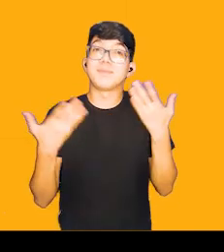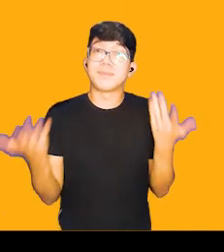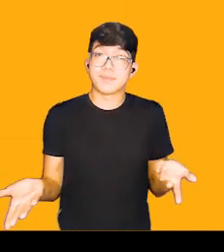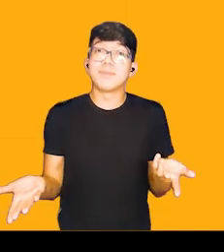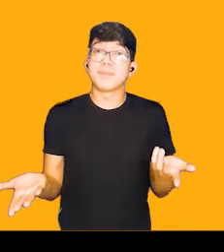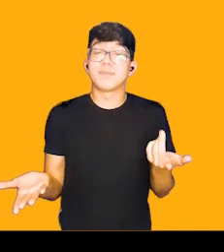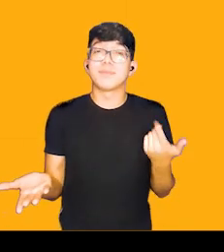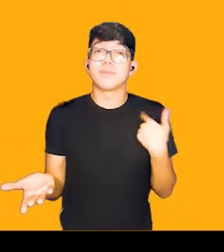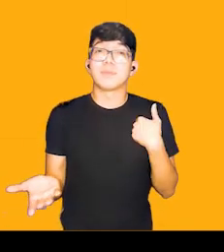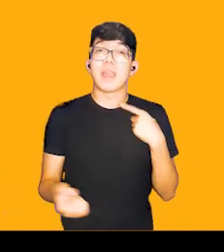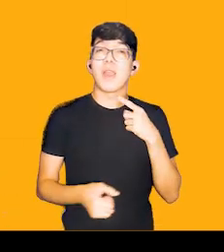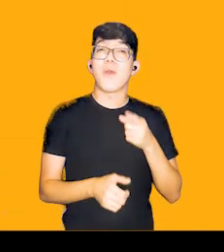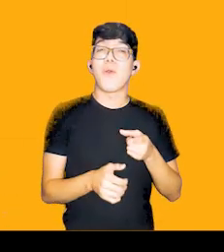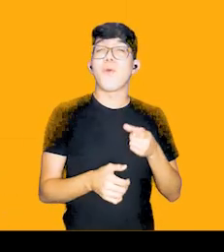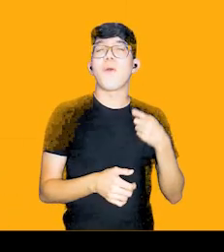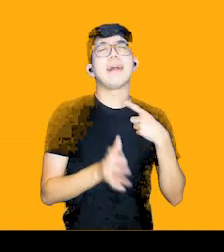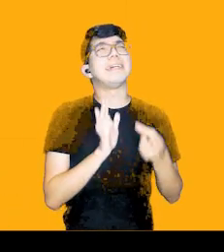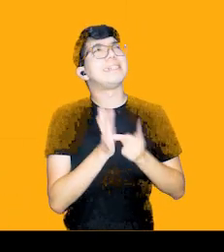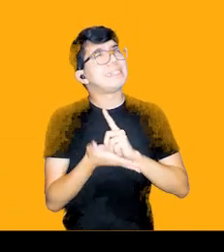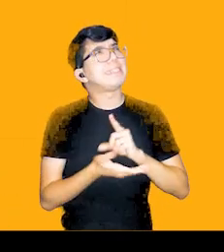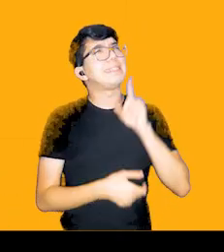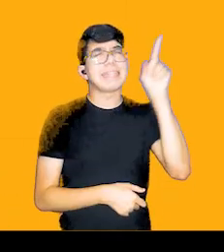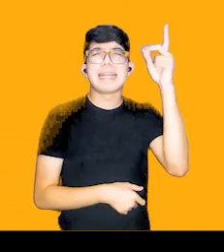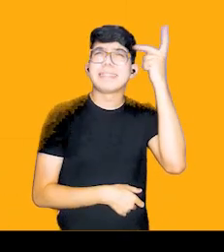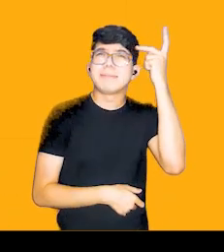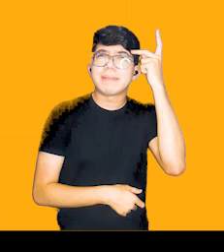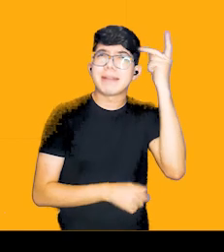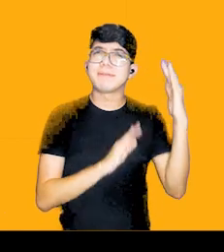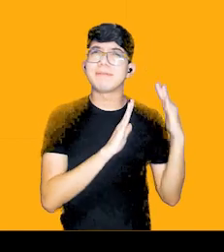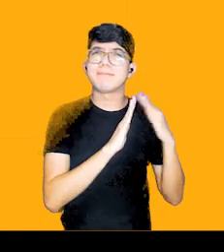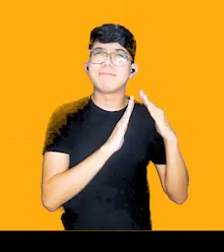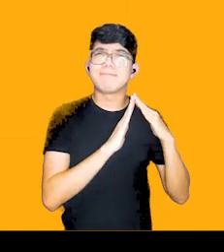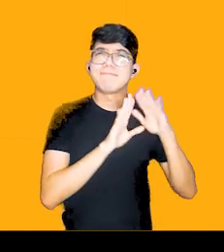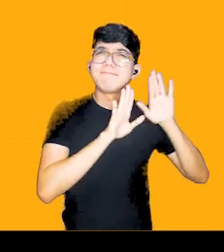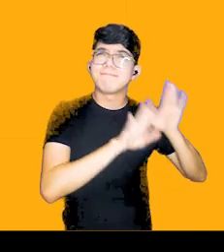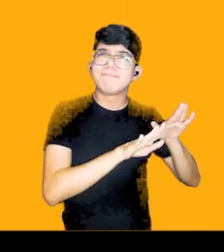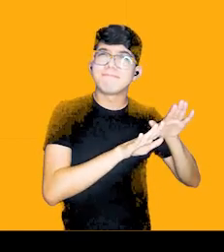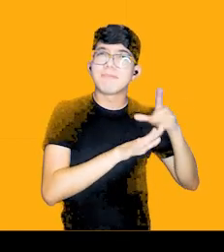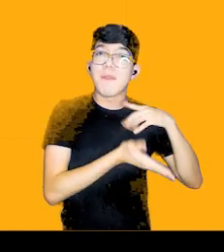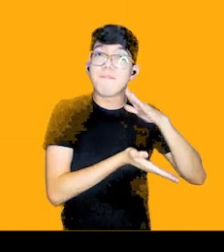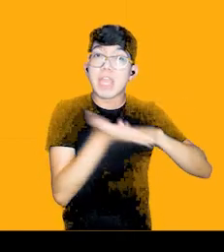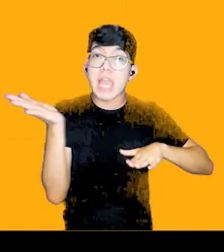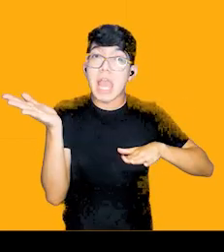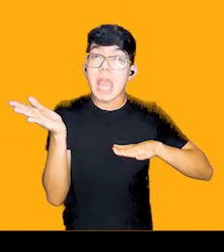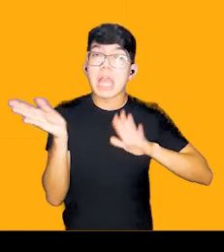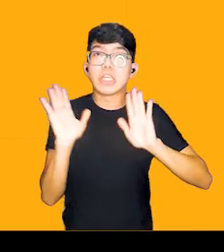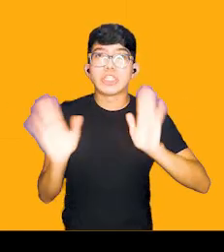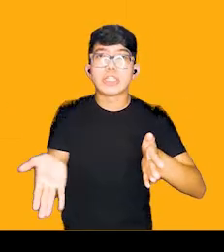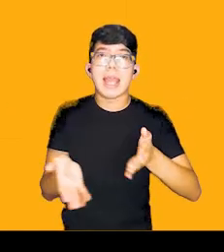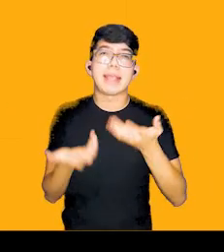já tinha um convite para trabalhar no jornal Meio Dia, aqui em Fortaleza. E eu cheguei uma semana antes, eu acho, do